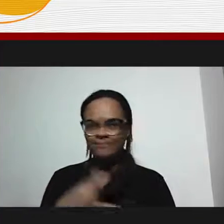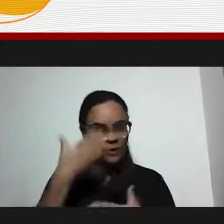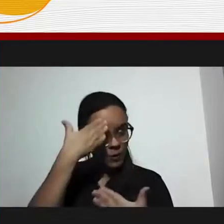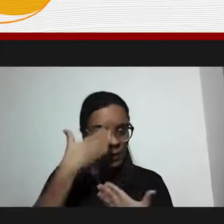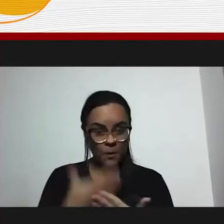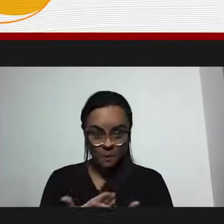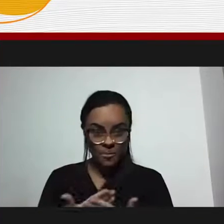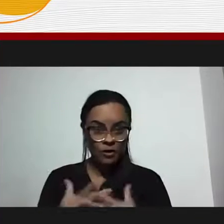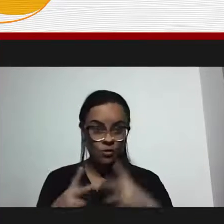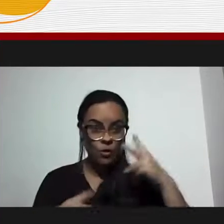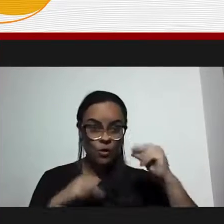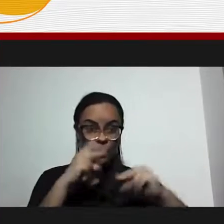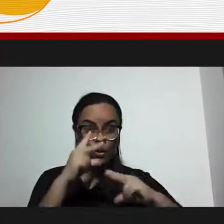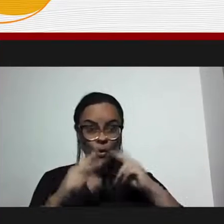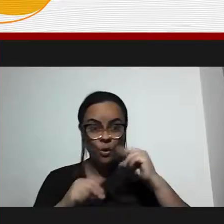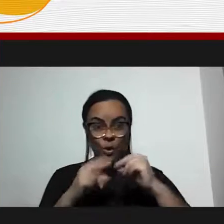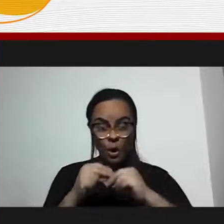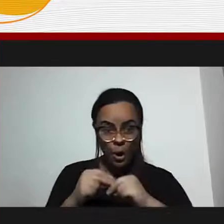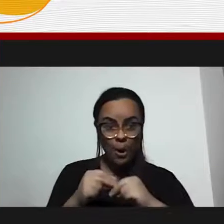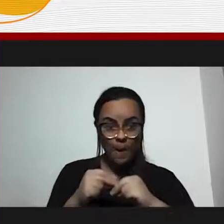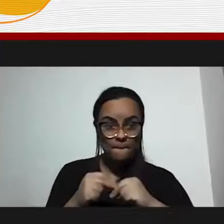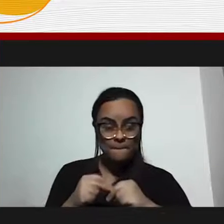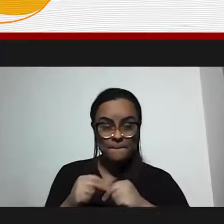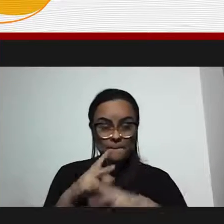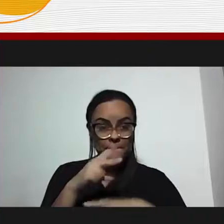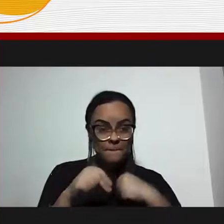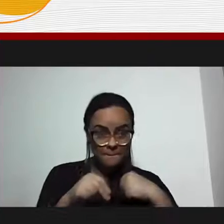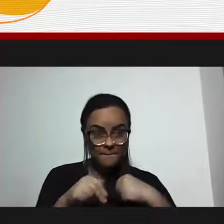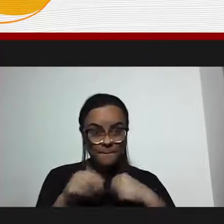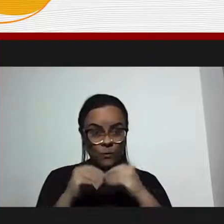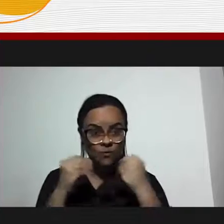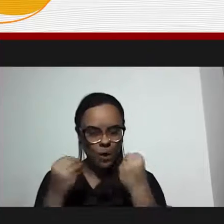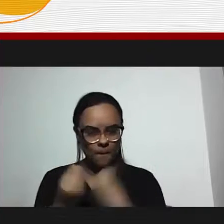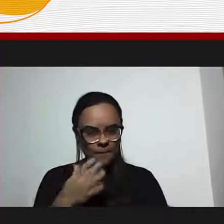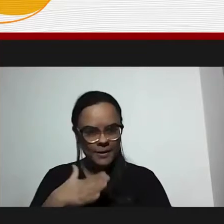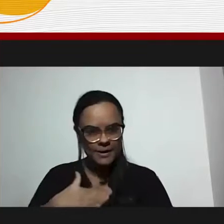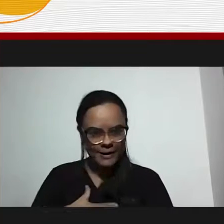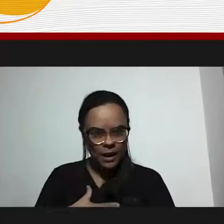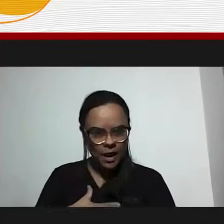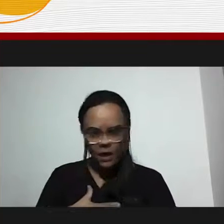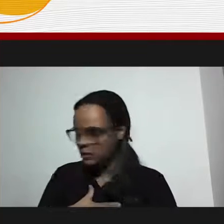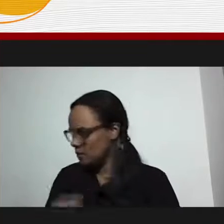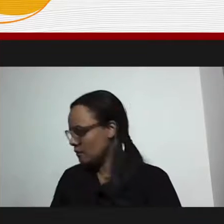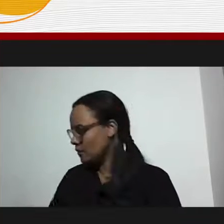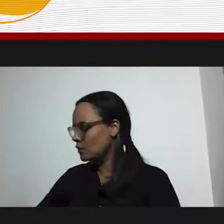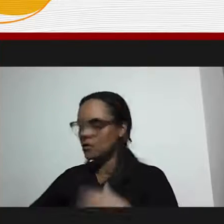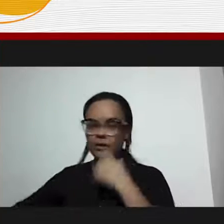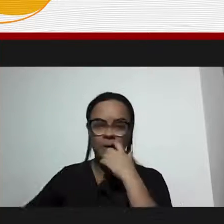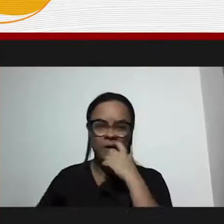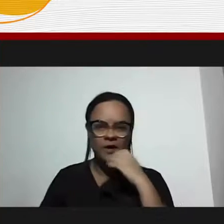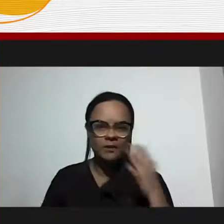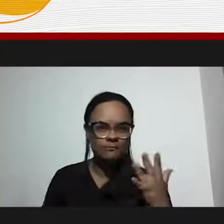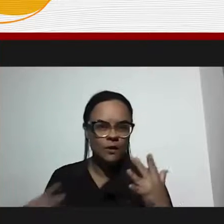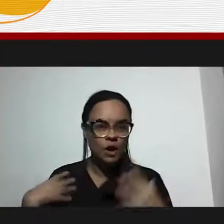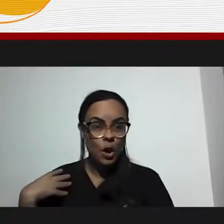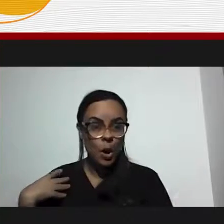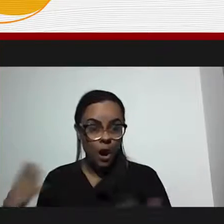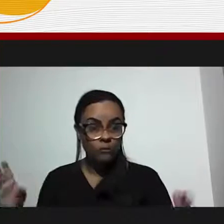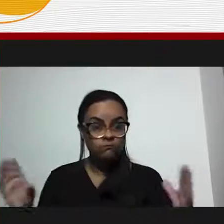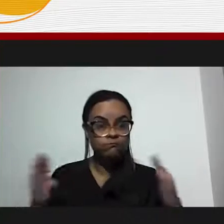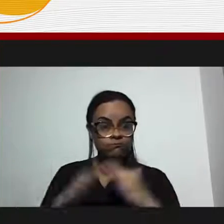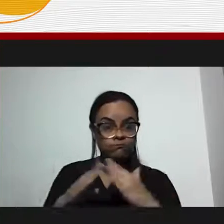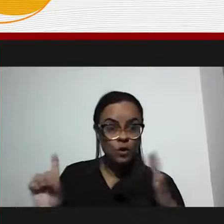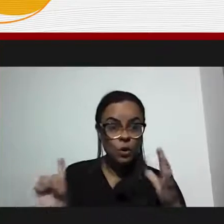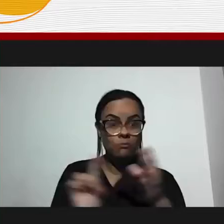uma conversa minha com o meu sobrinho, um dos meus sobrinhos, quando eu cheguei em casa da viagem, ele falava: caraca, tio,